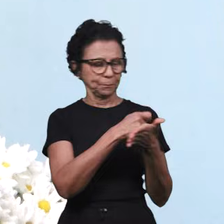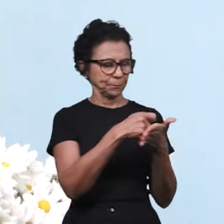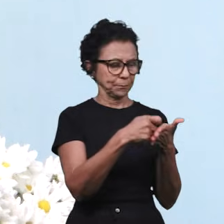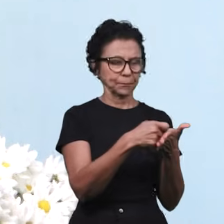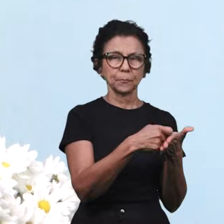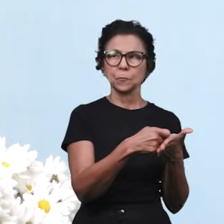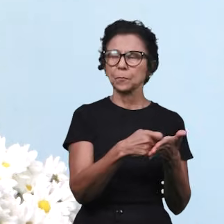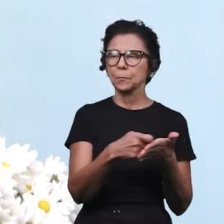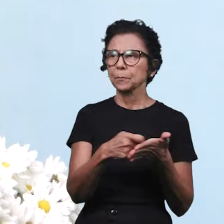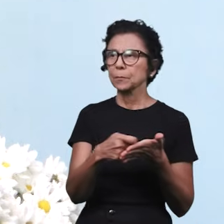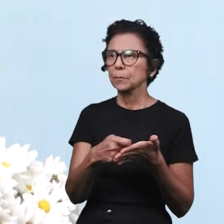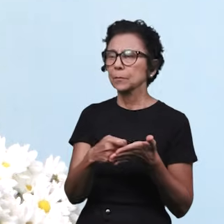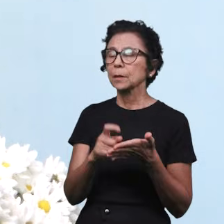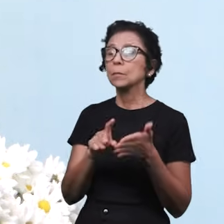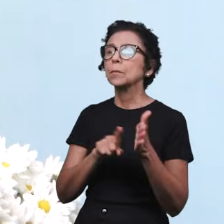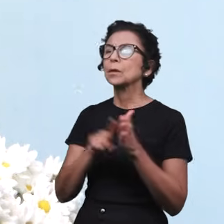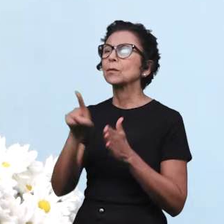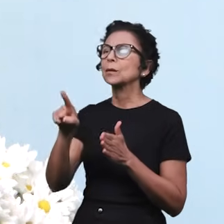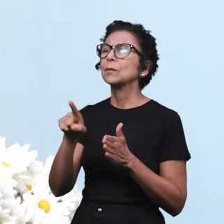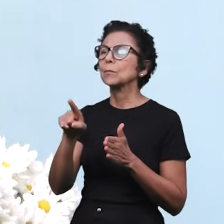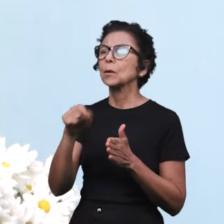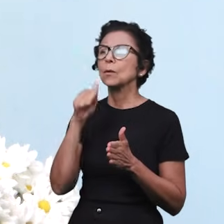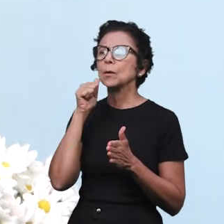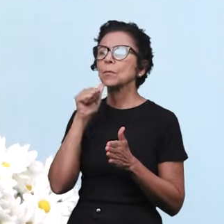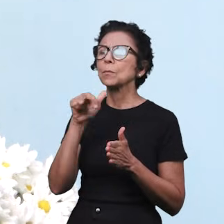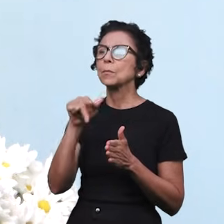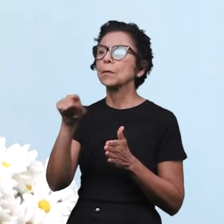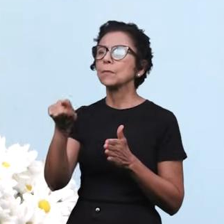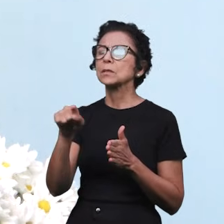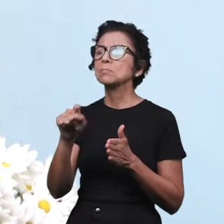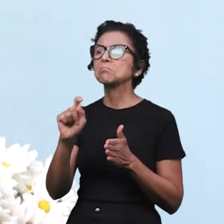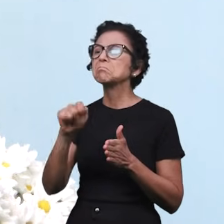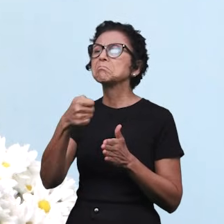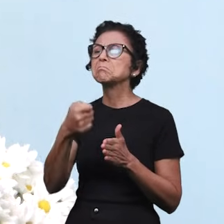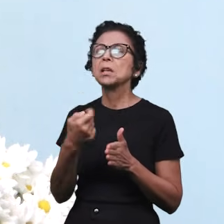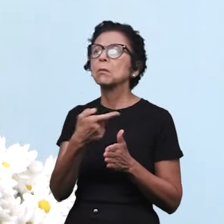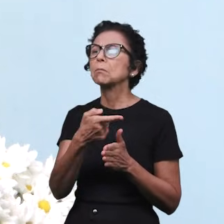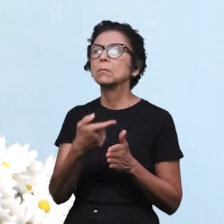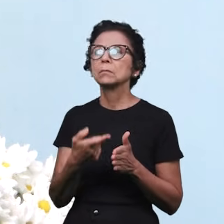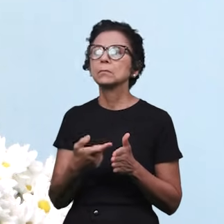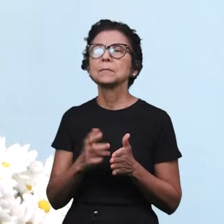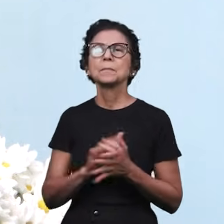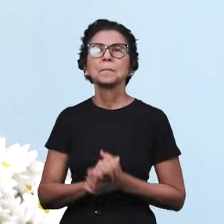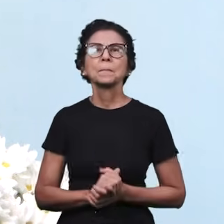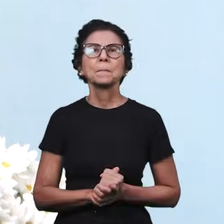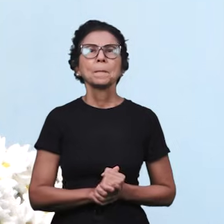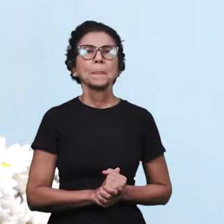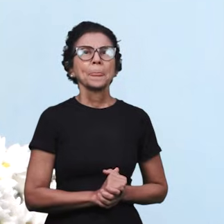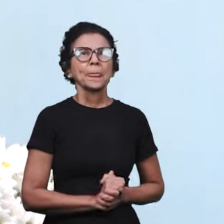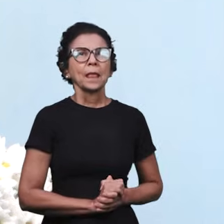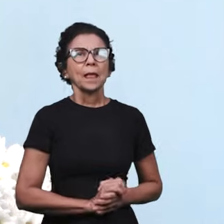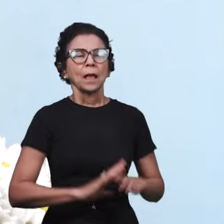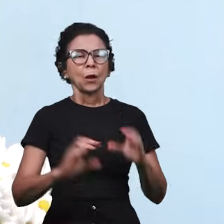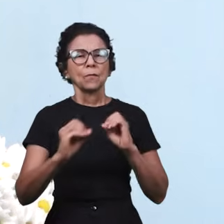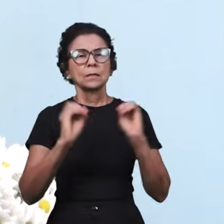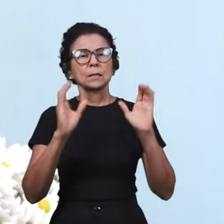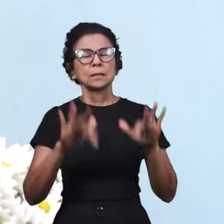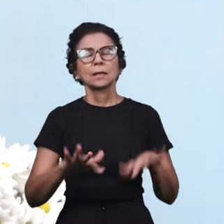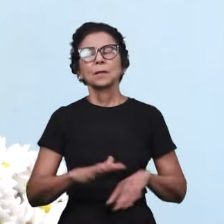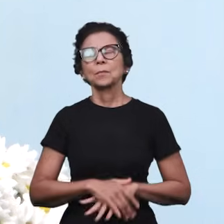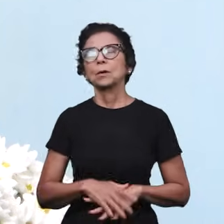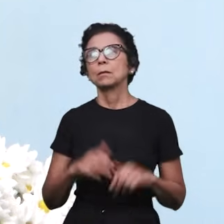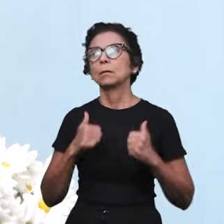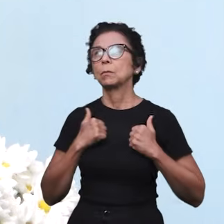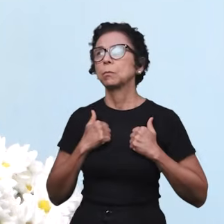sinal é esse? E é isso, é assim, acabar a sua oficina não fala, vou estacionar aqui e já tá bom demais,